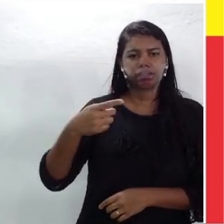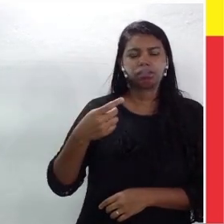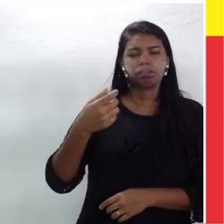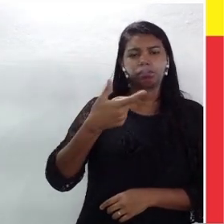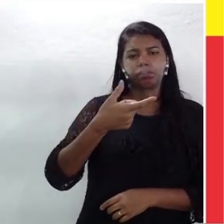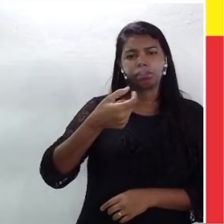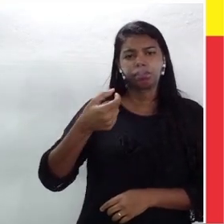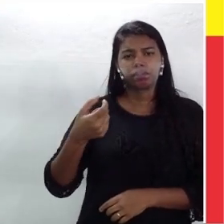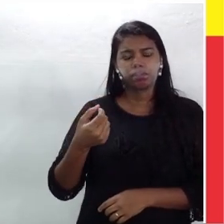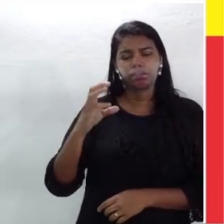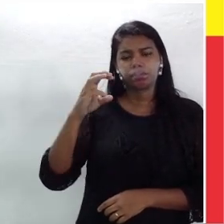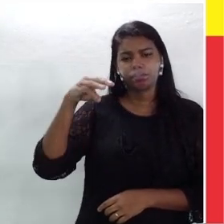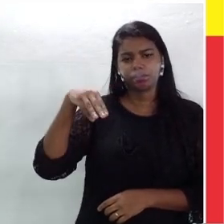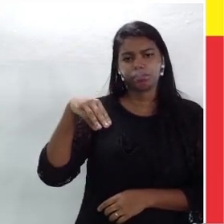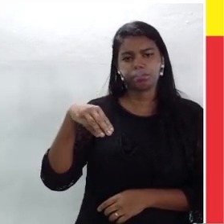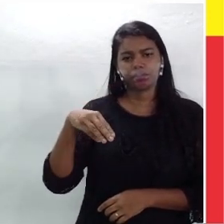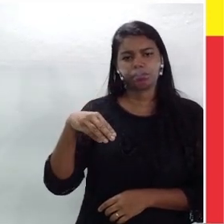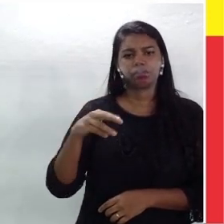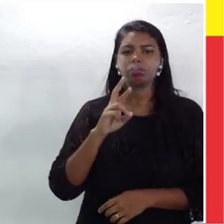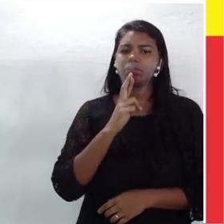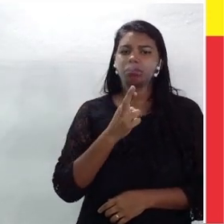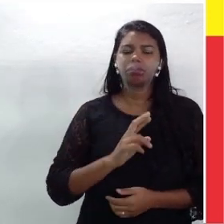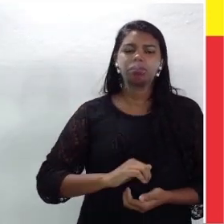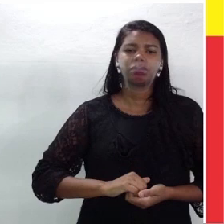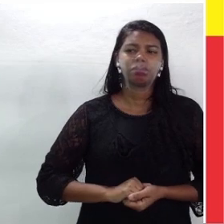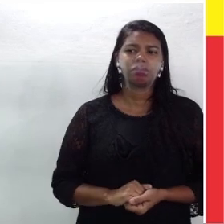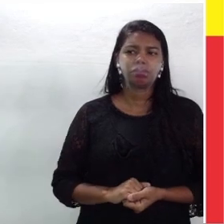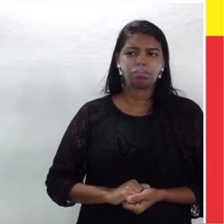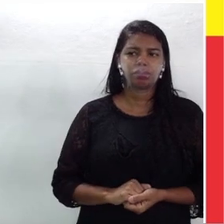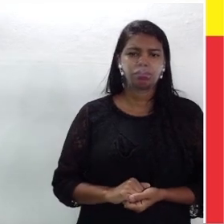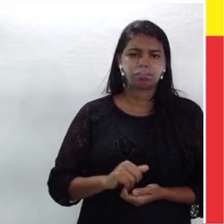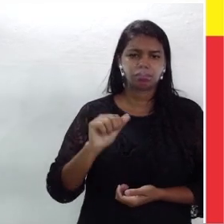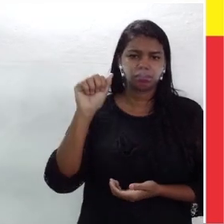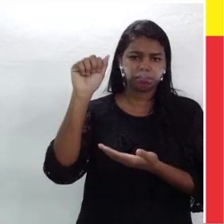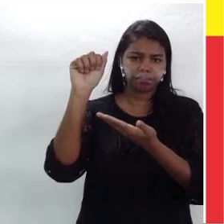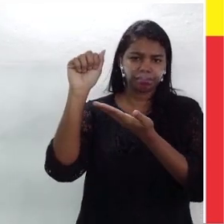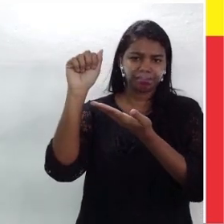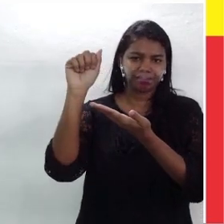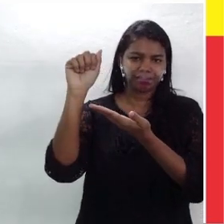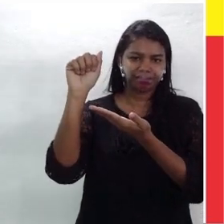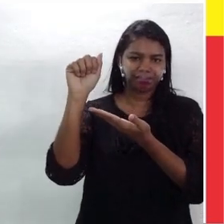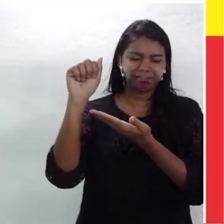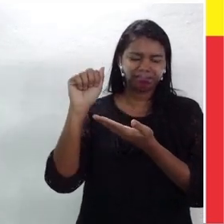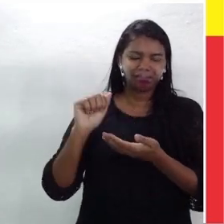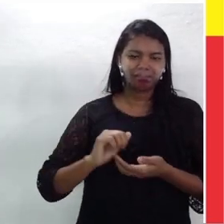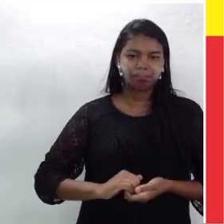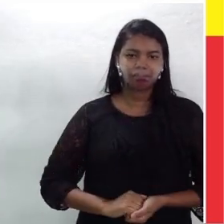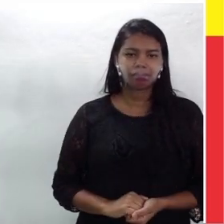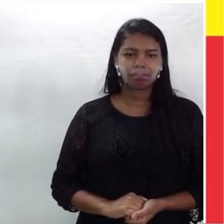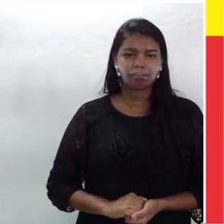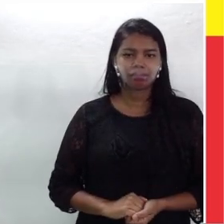centímetros cúbicos. Na nossa resposta, a letra A.